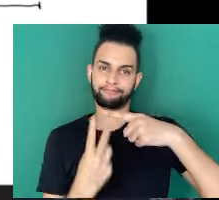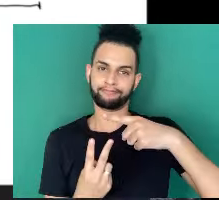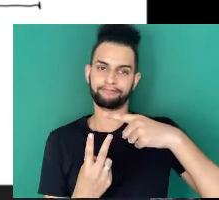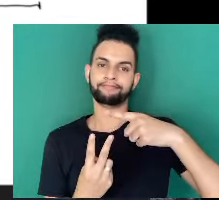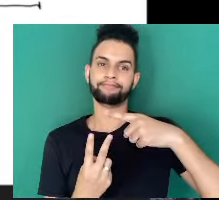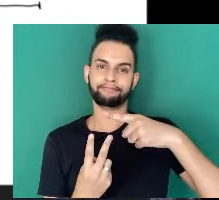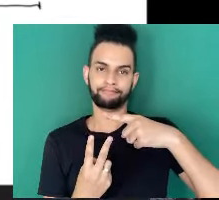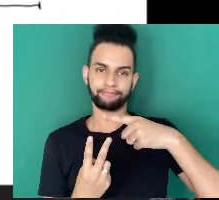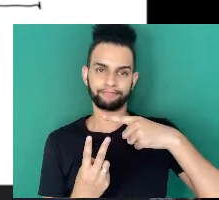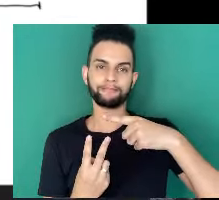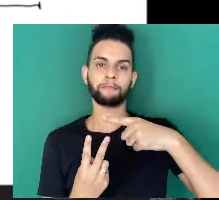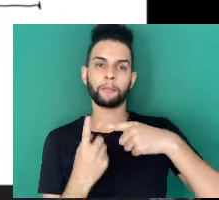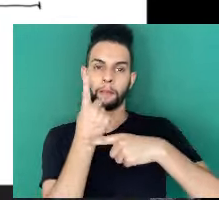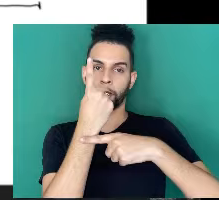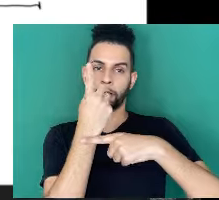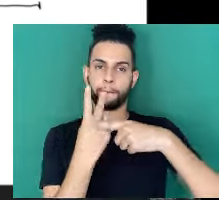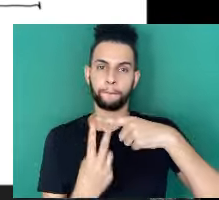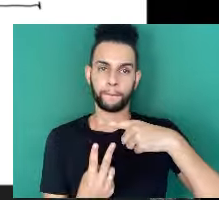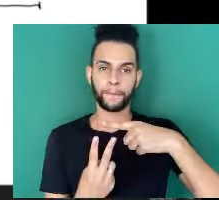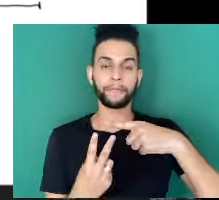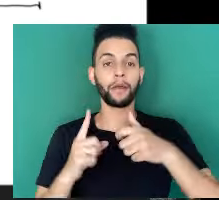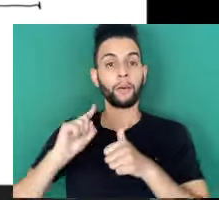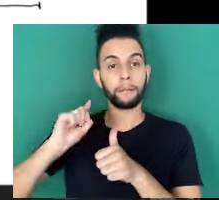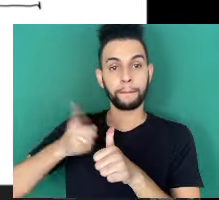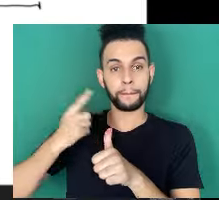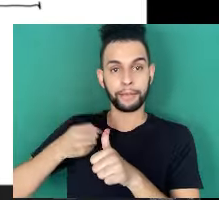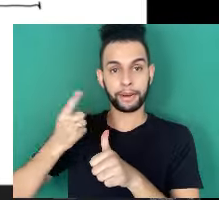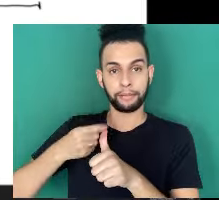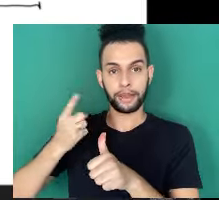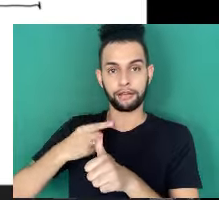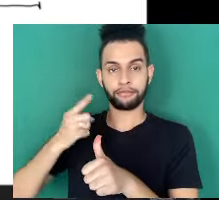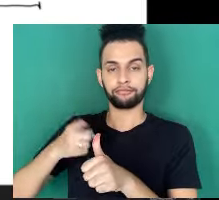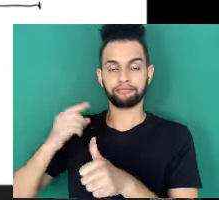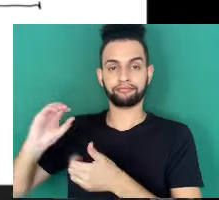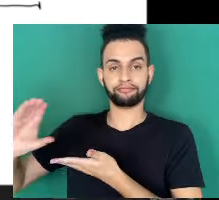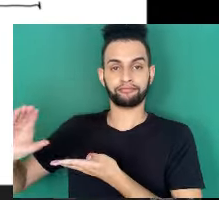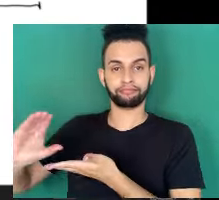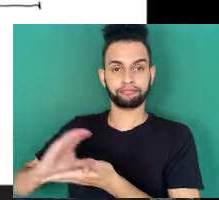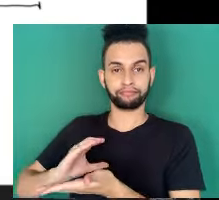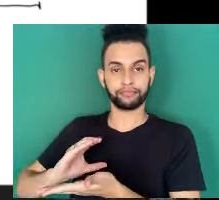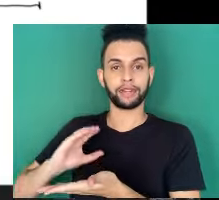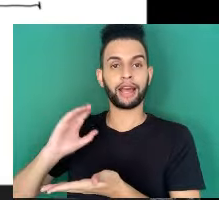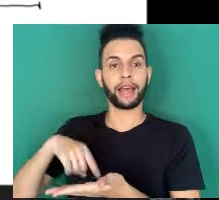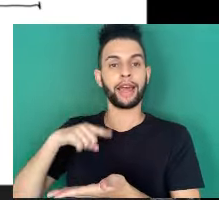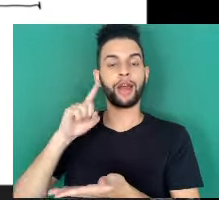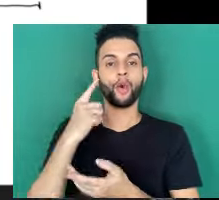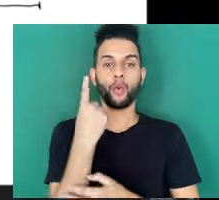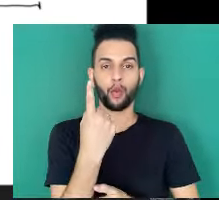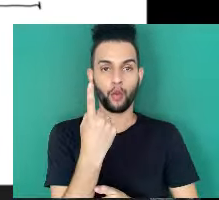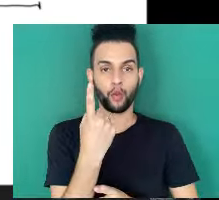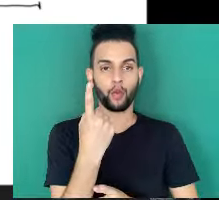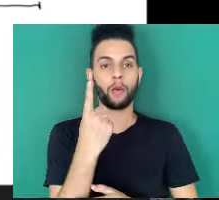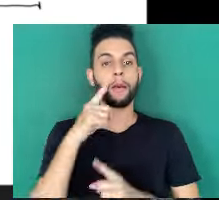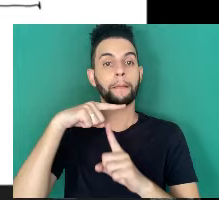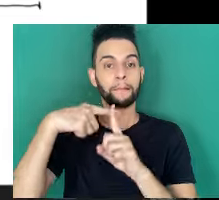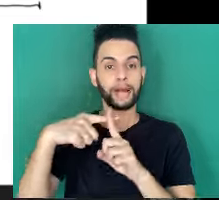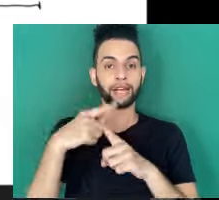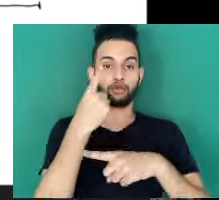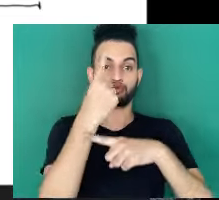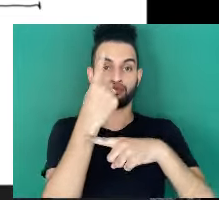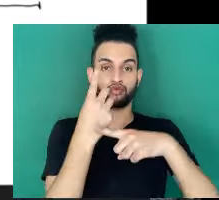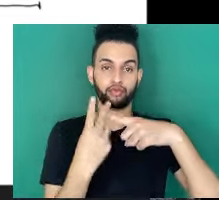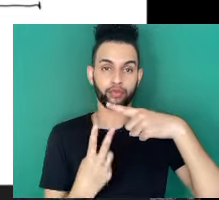primeiro montante vai ser de quanto? Vai ser de 1 mais 1 sobre